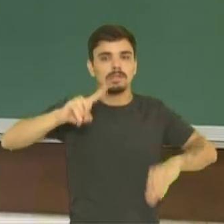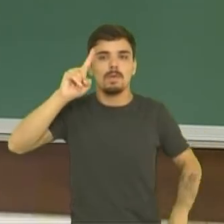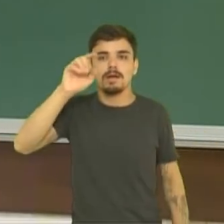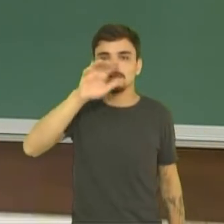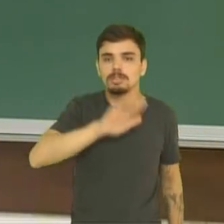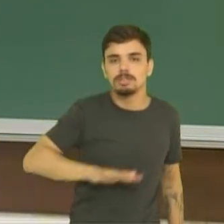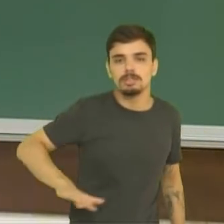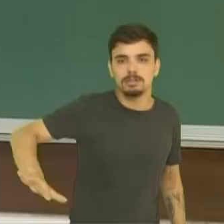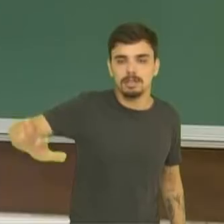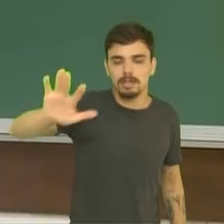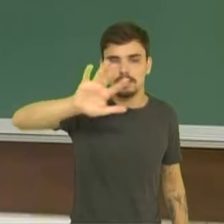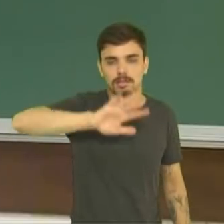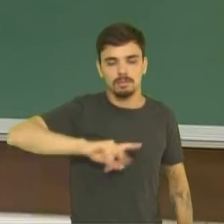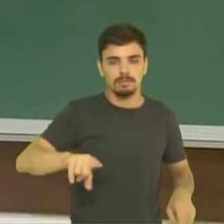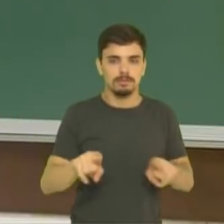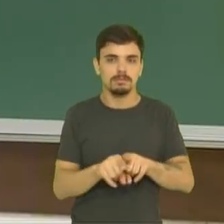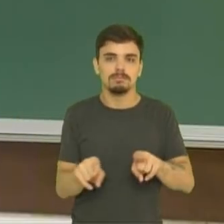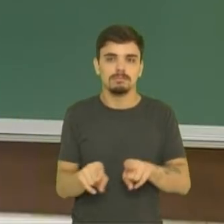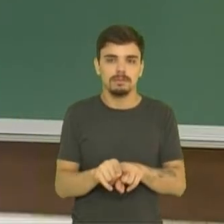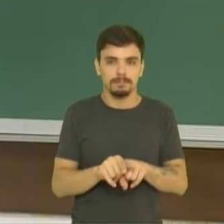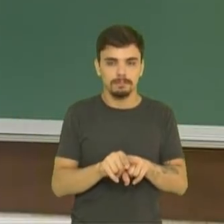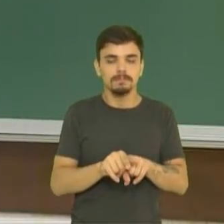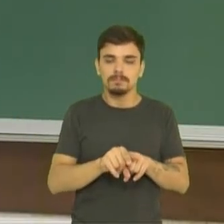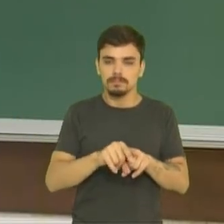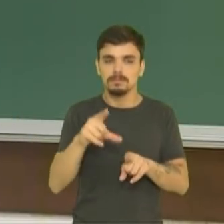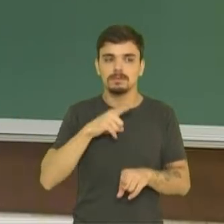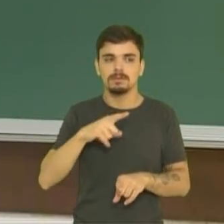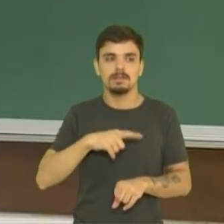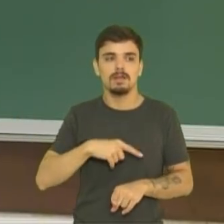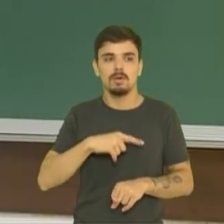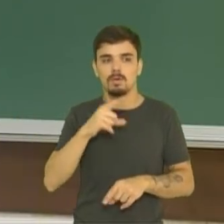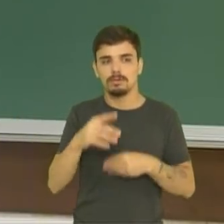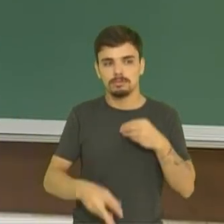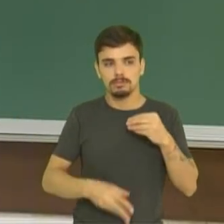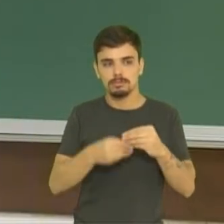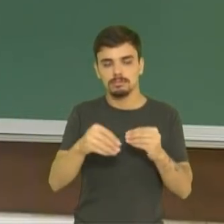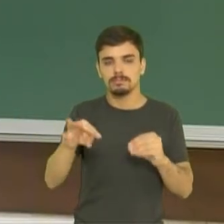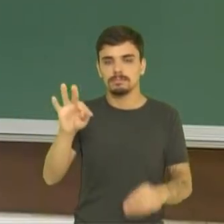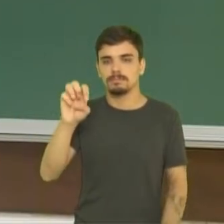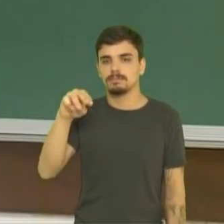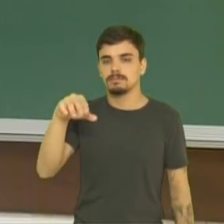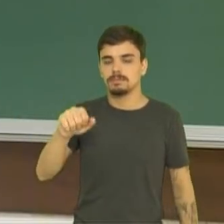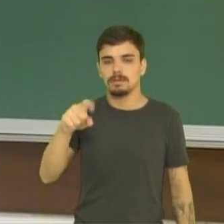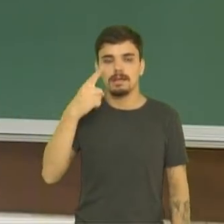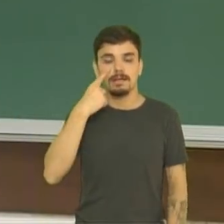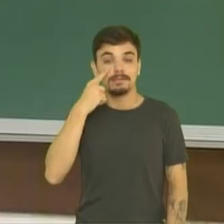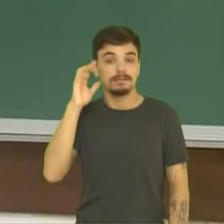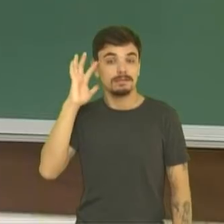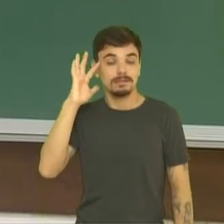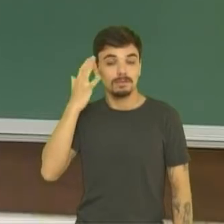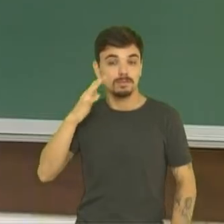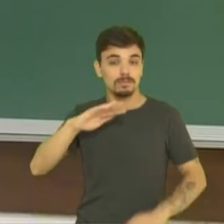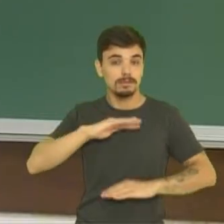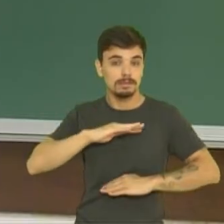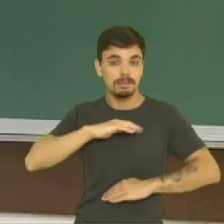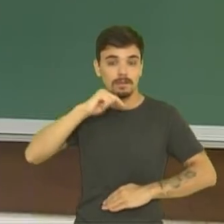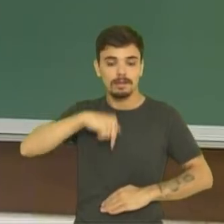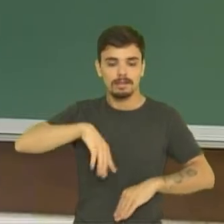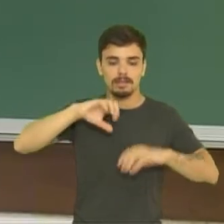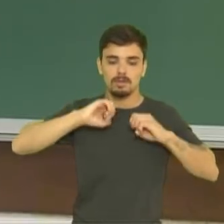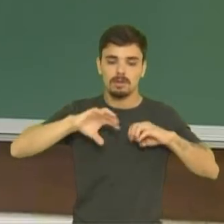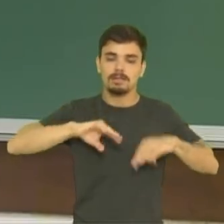A centopeia. A perninha da centopeia, o tema, situação da educação no Brasil. E qual